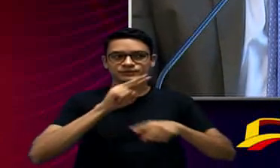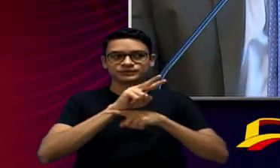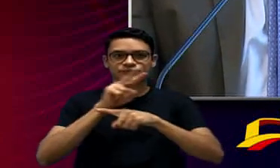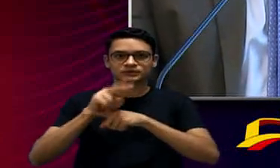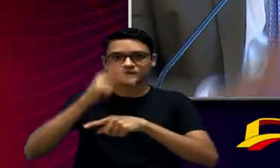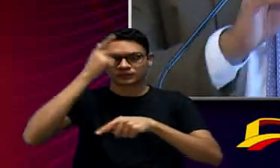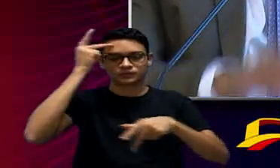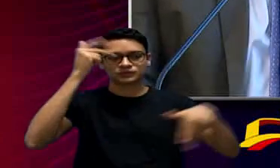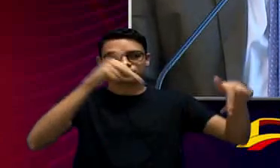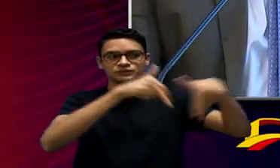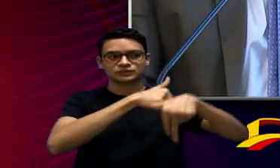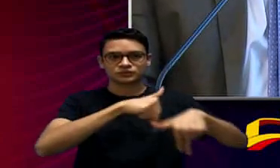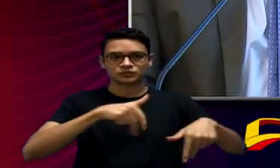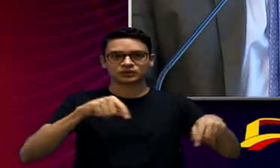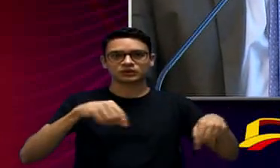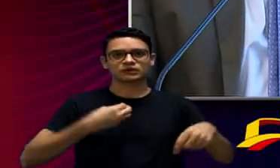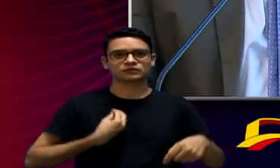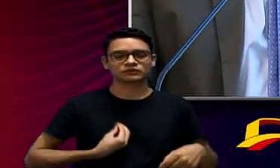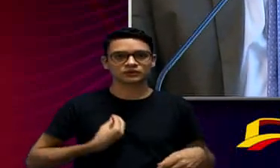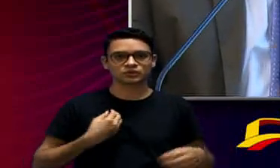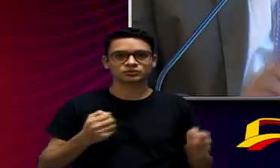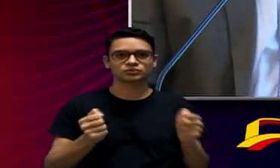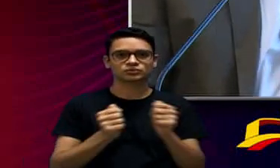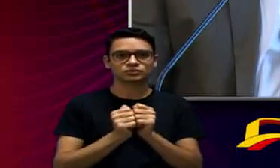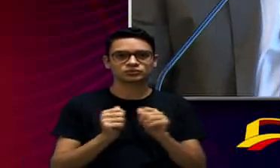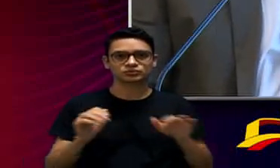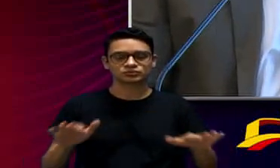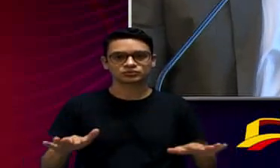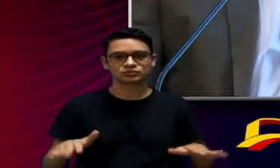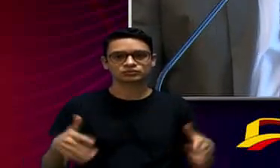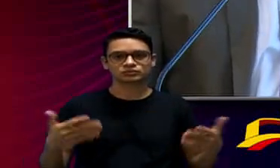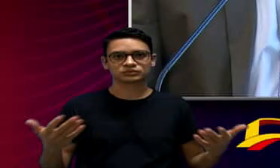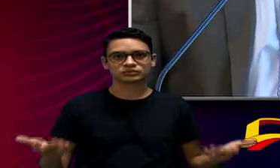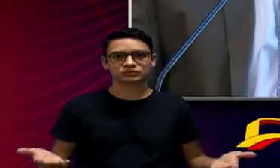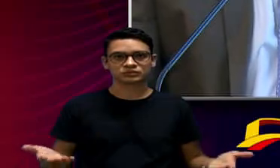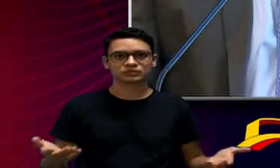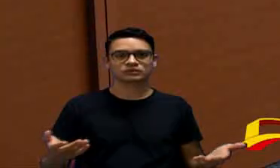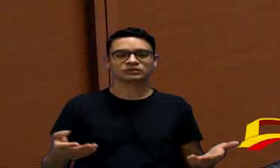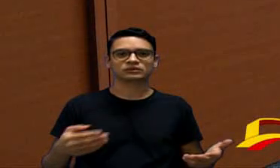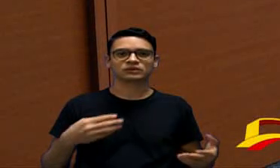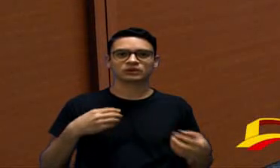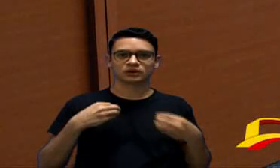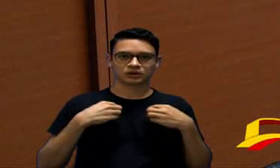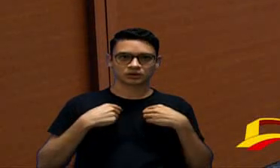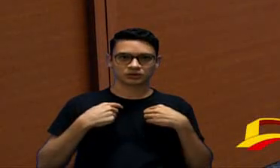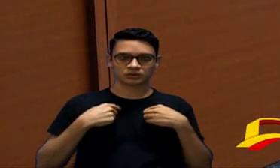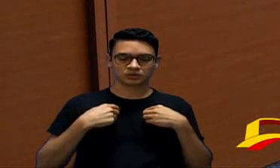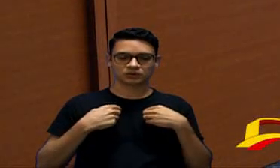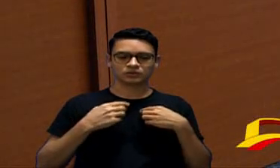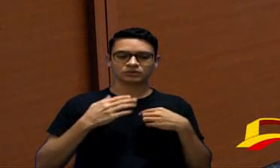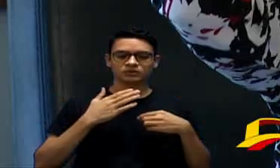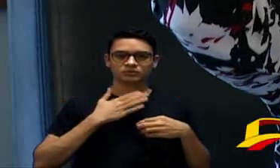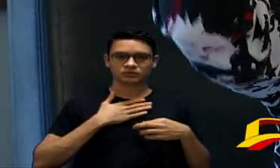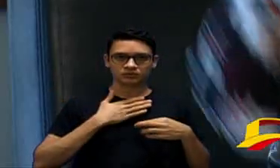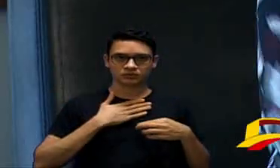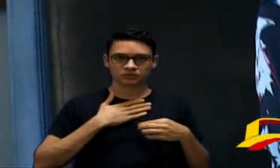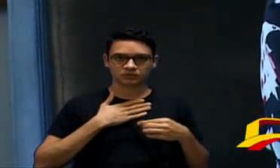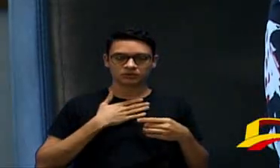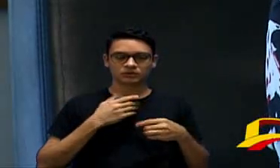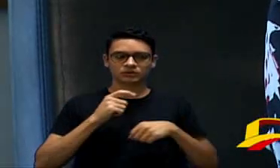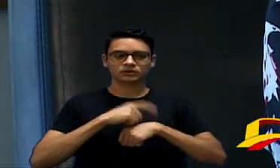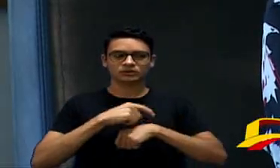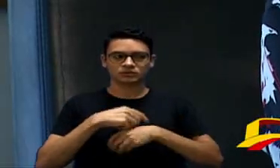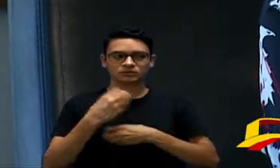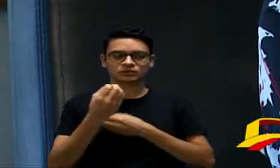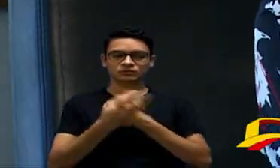como toda a população que estava aqui presente. Bom, eu gostaria, se alguém poderia ceder um tempo para o vereador? Presidente, eu já cedo. Então,